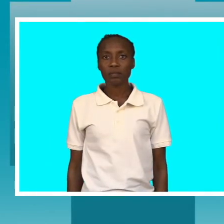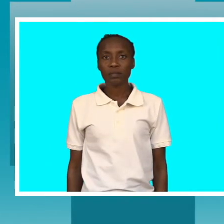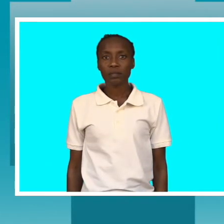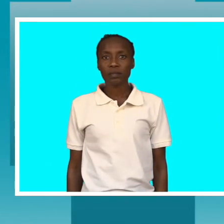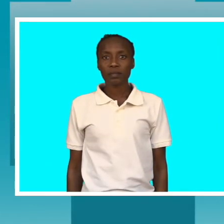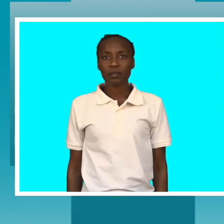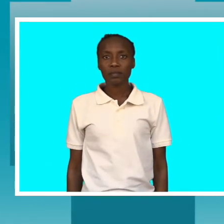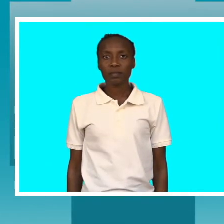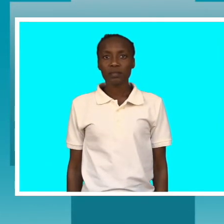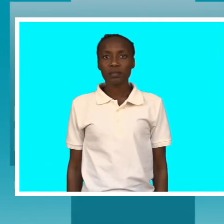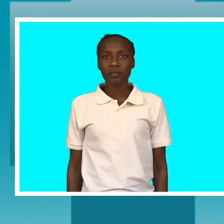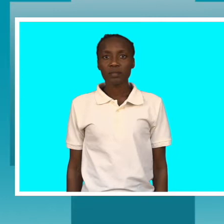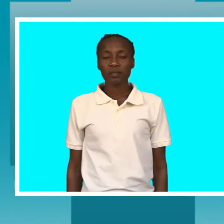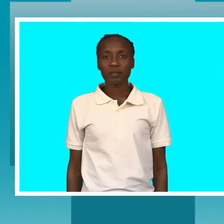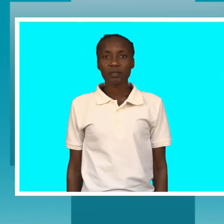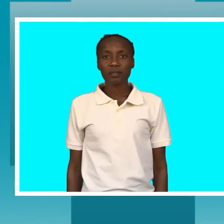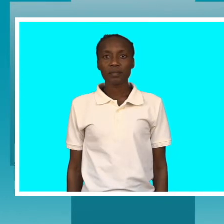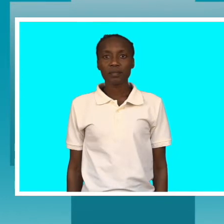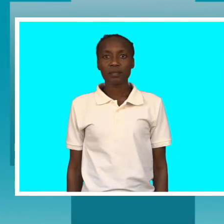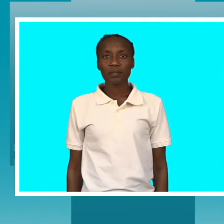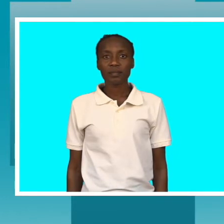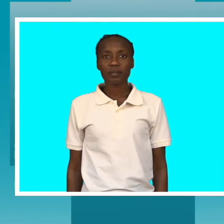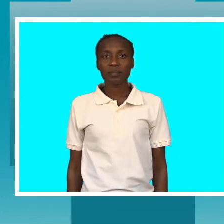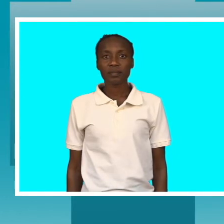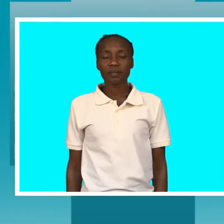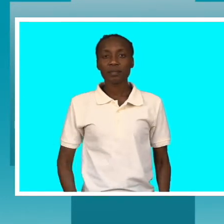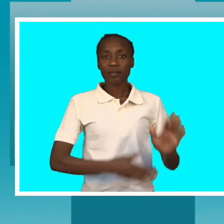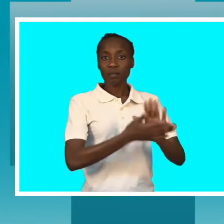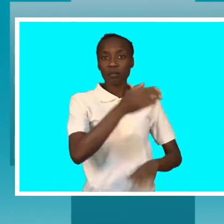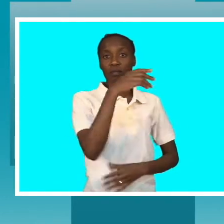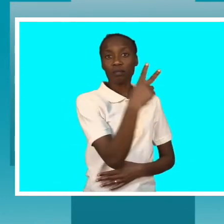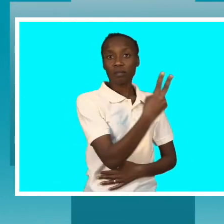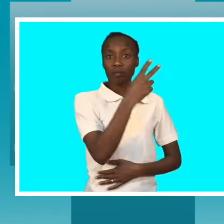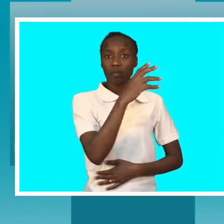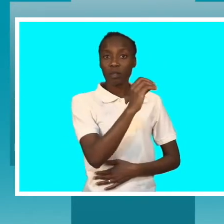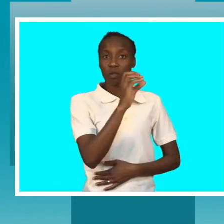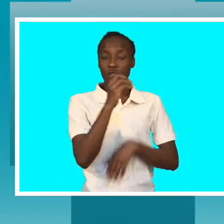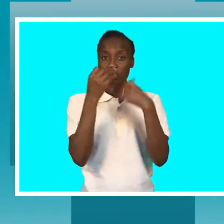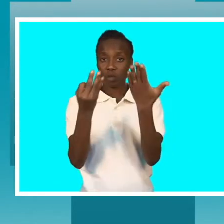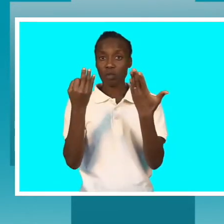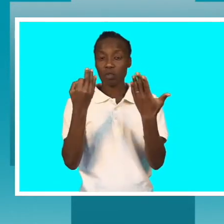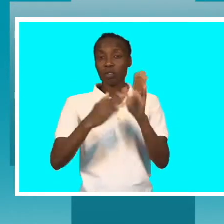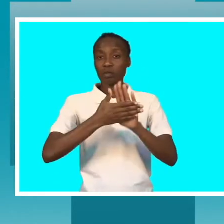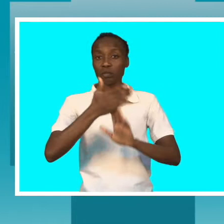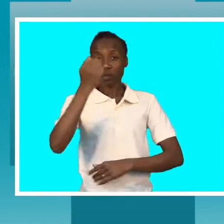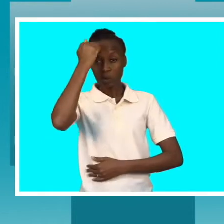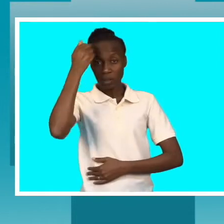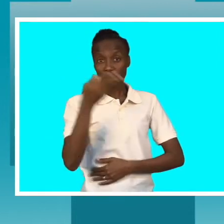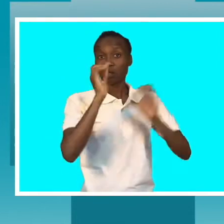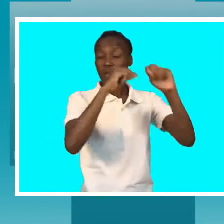conheci a associação, já a vida de associativismo. Comecei com a associação, que é a Tifema.